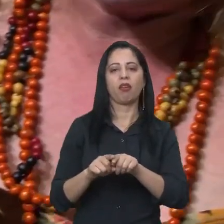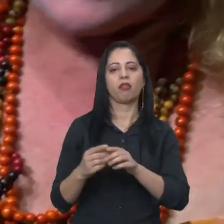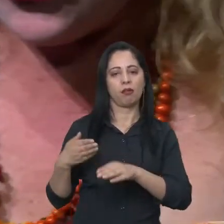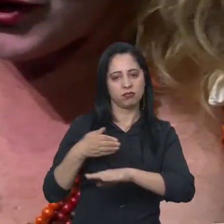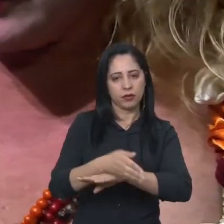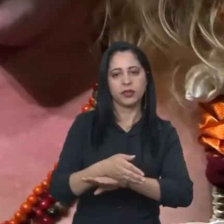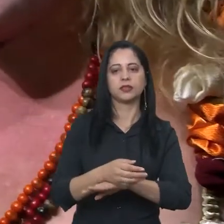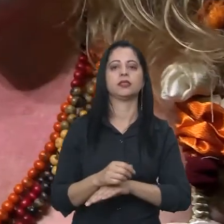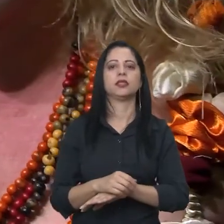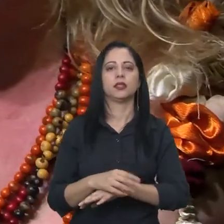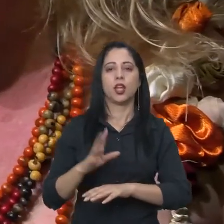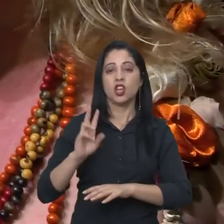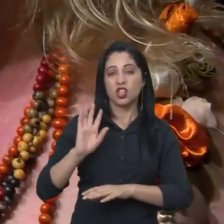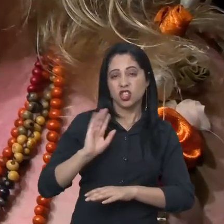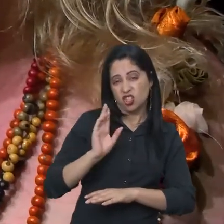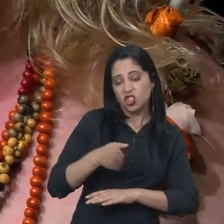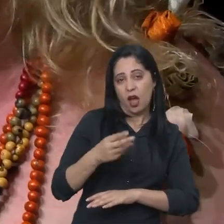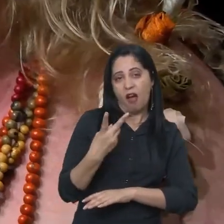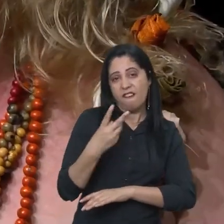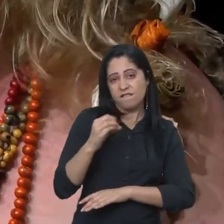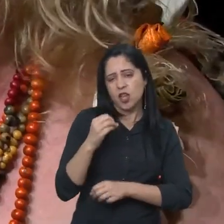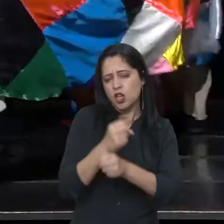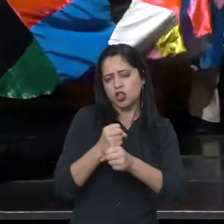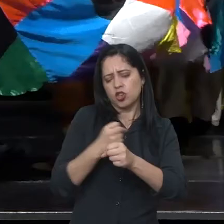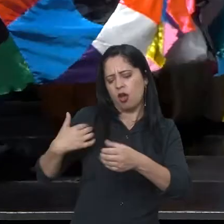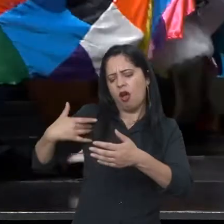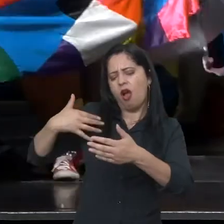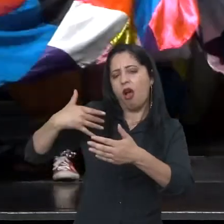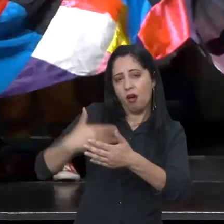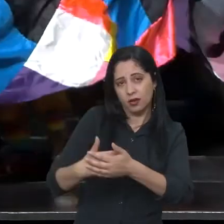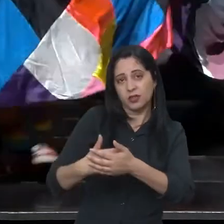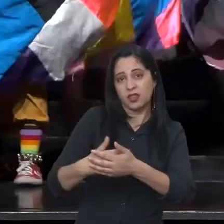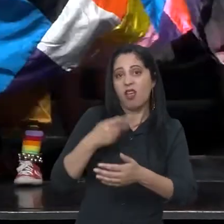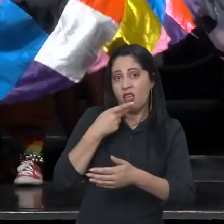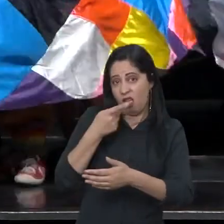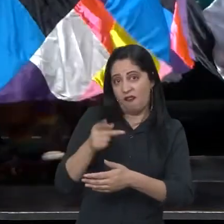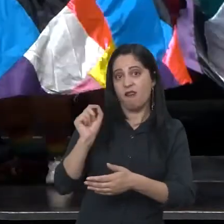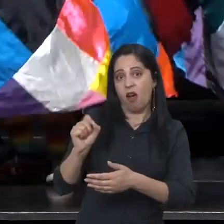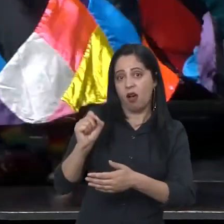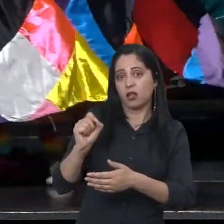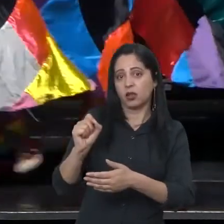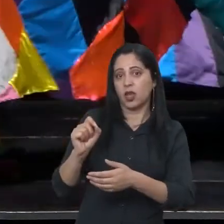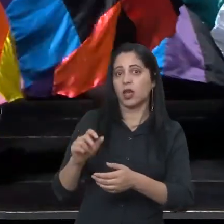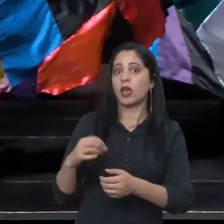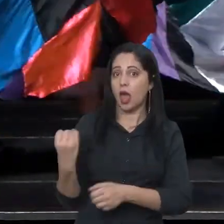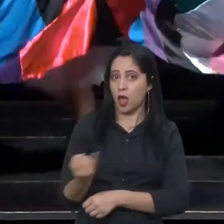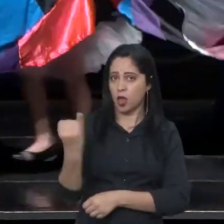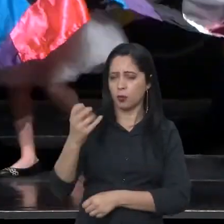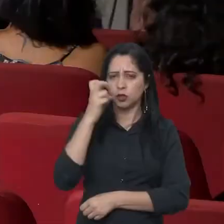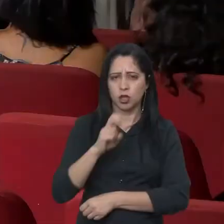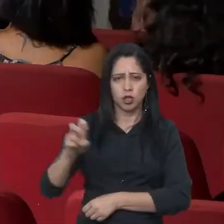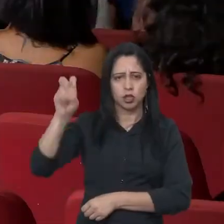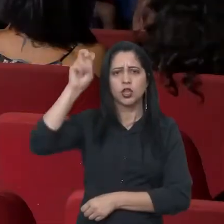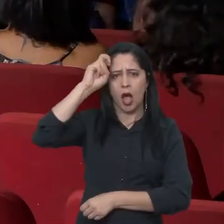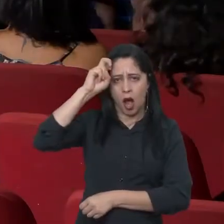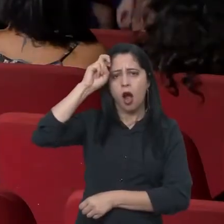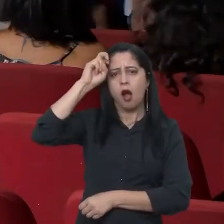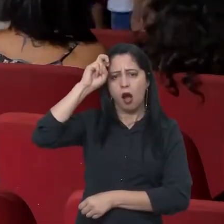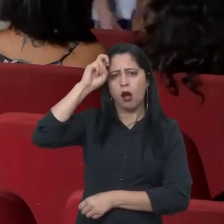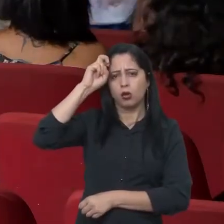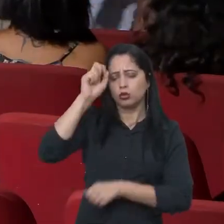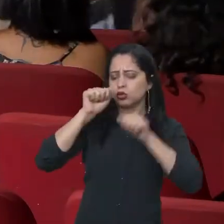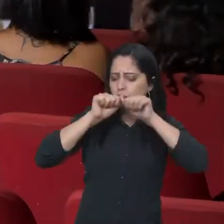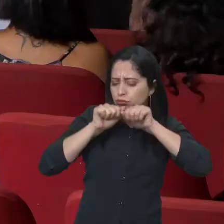com a arte aqui no município há quase 20 anos. E ela reforça a necessidade do incentivo à cultura para uma sociedade e fala sobre